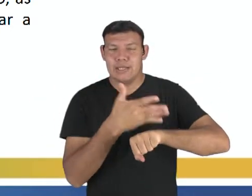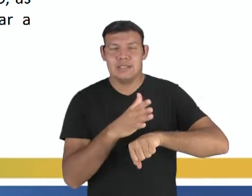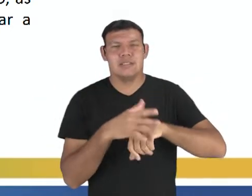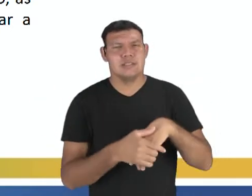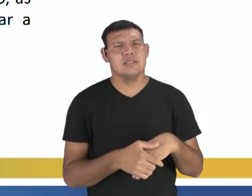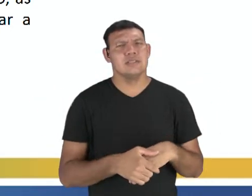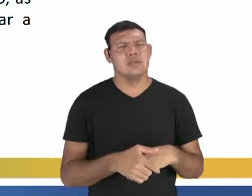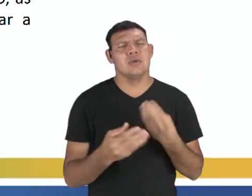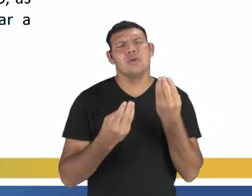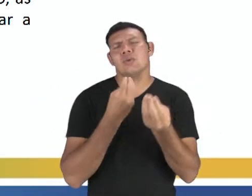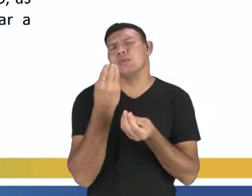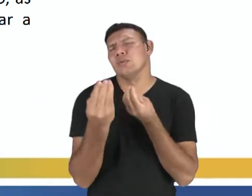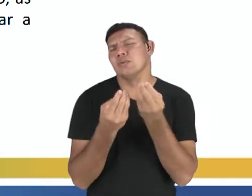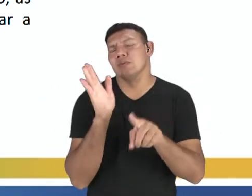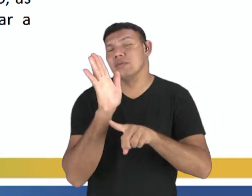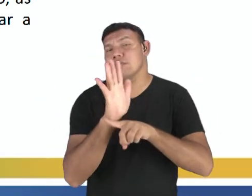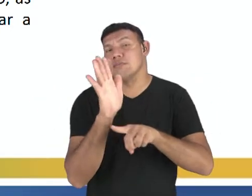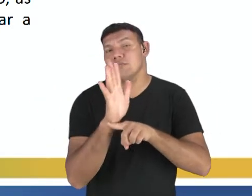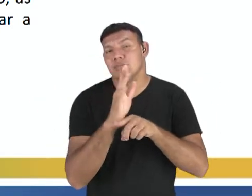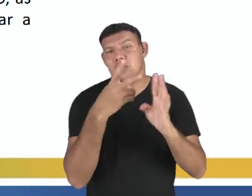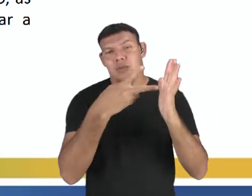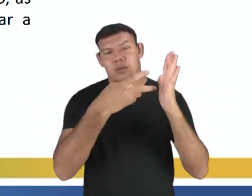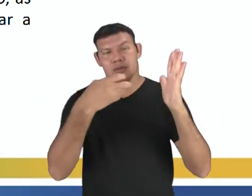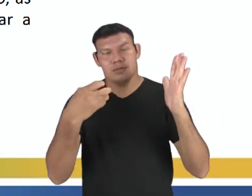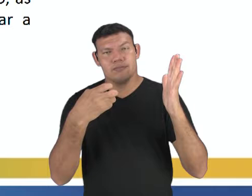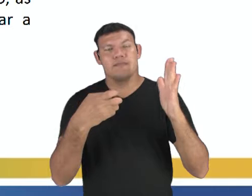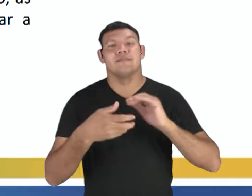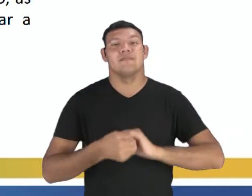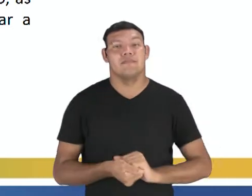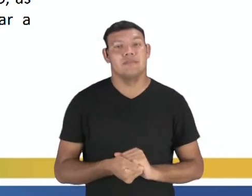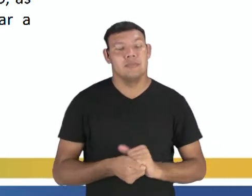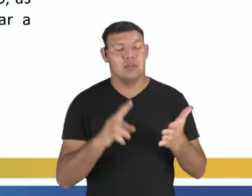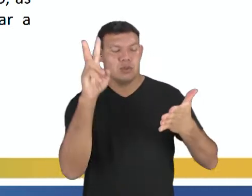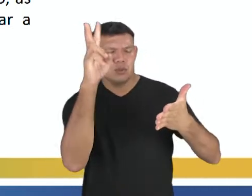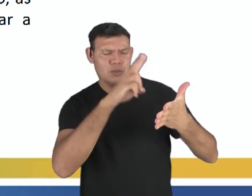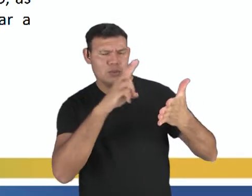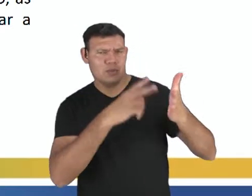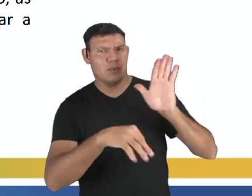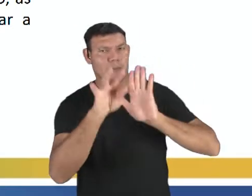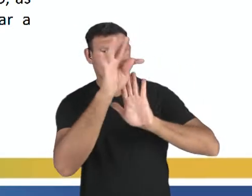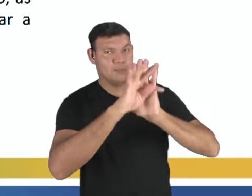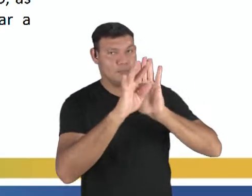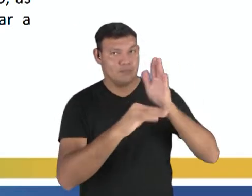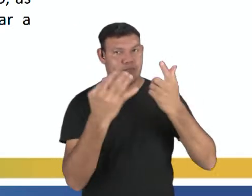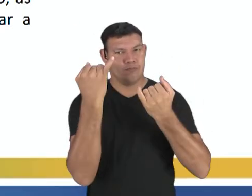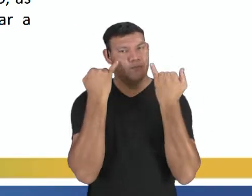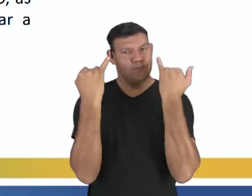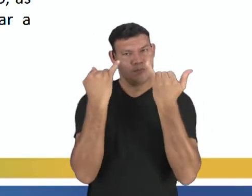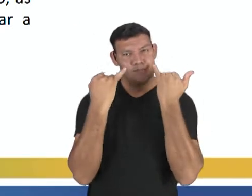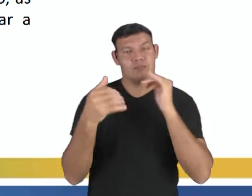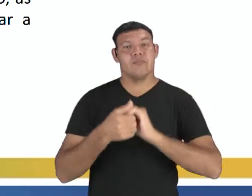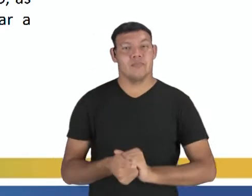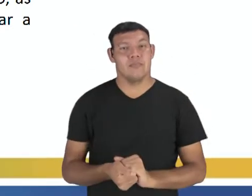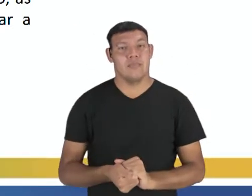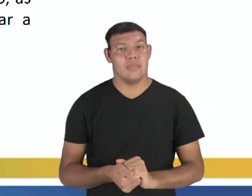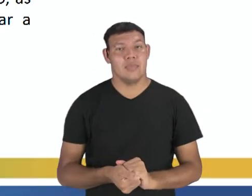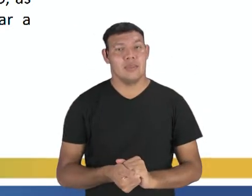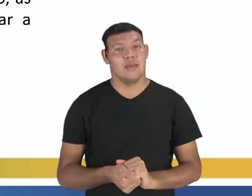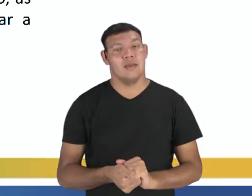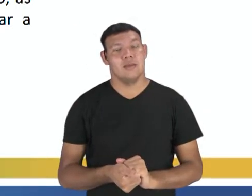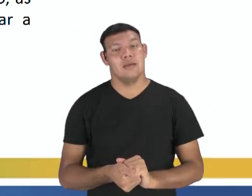prática, como isso pode ajudar na interpretação? Ao ler um texto, as informações podem